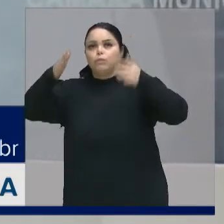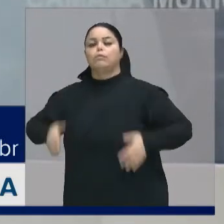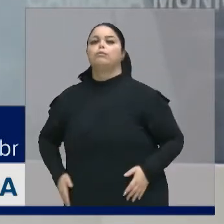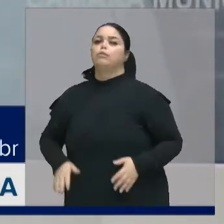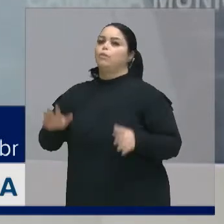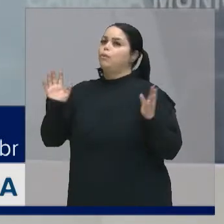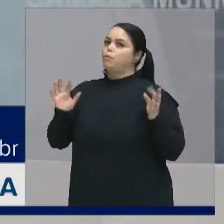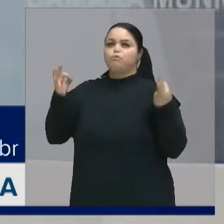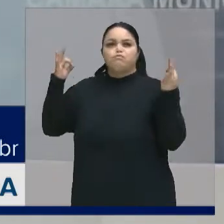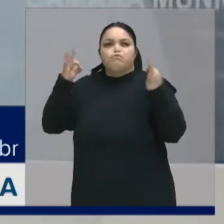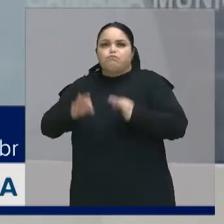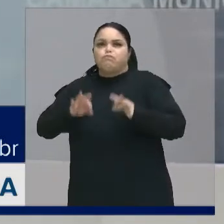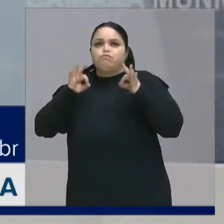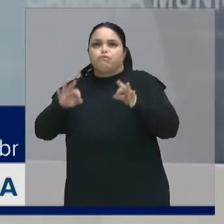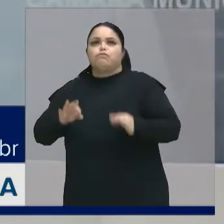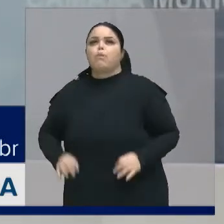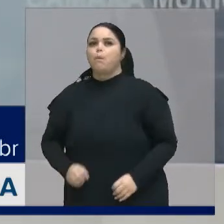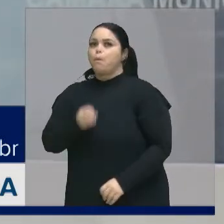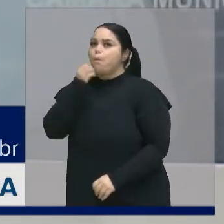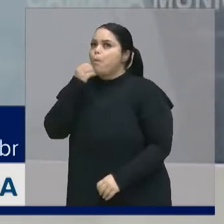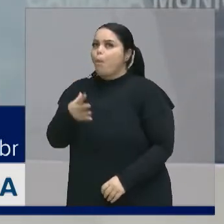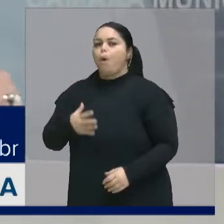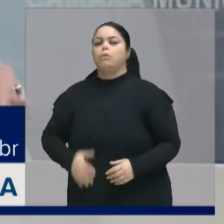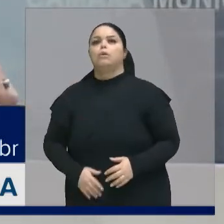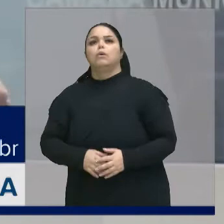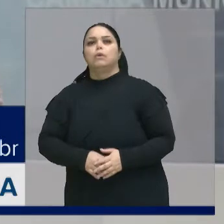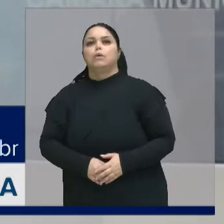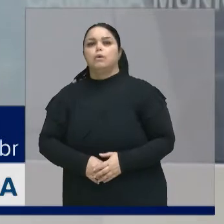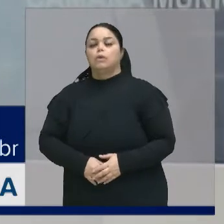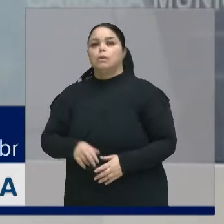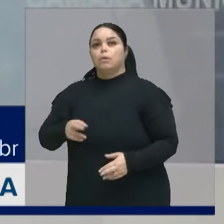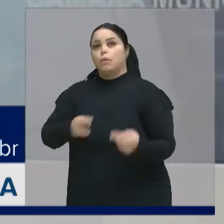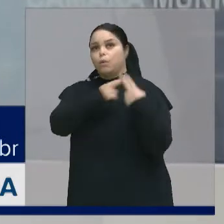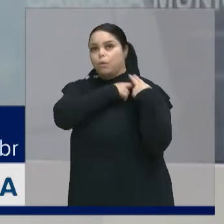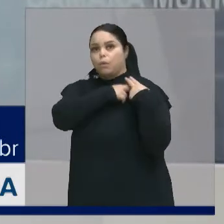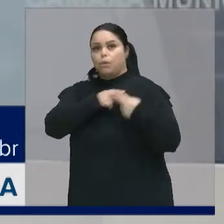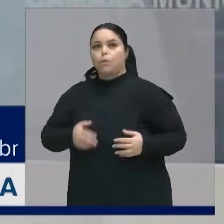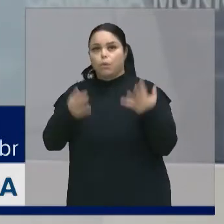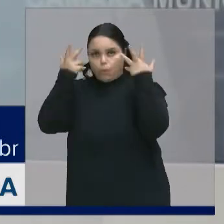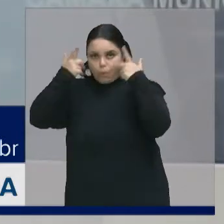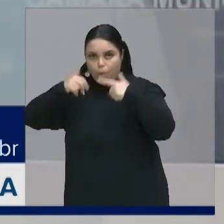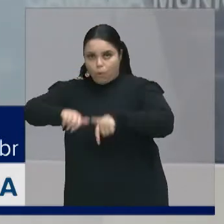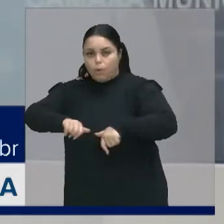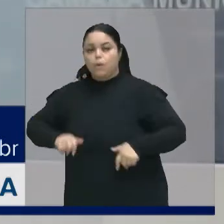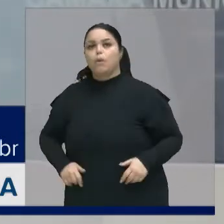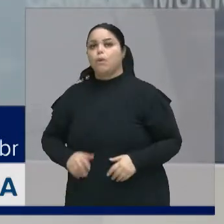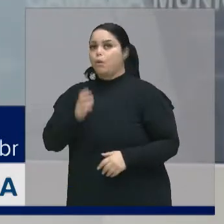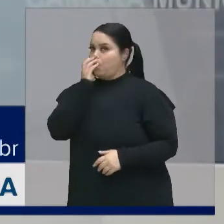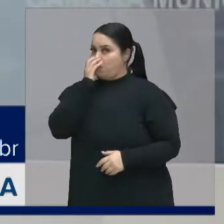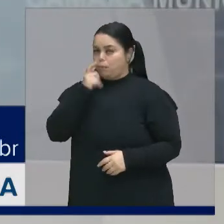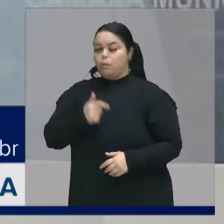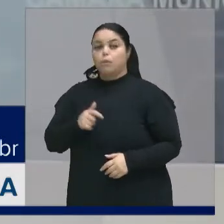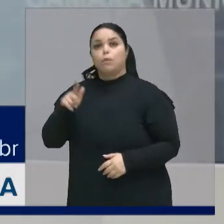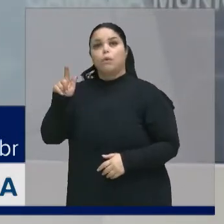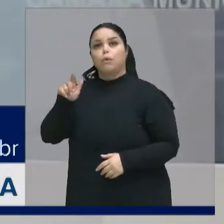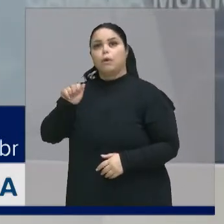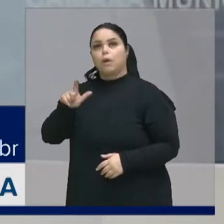assim, realmente de responsabilidade o que estão se fazendo com esses animais. No Galo Branco foram